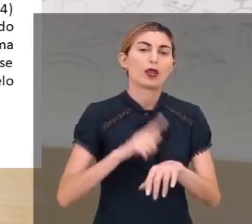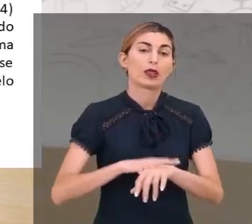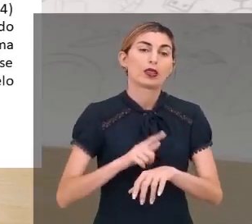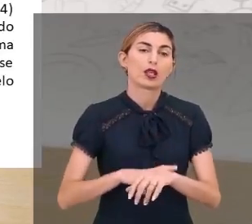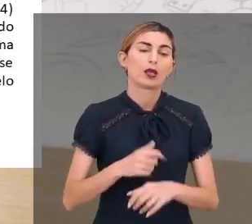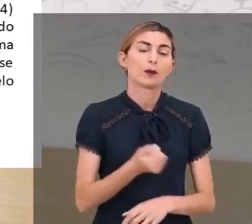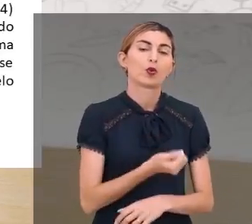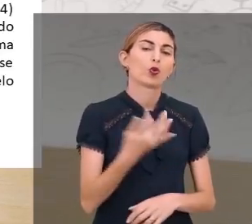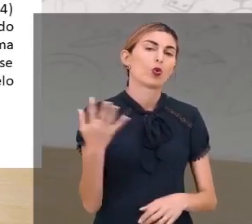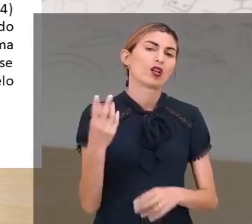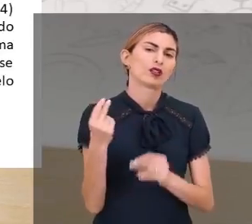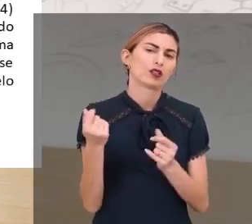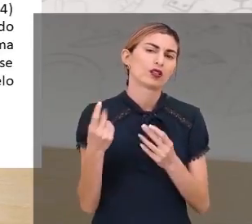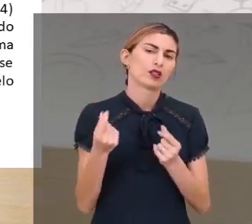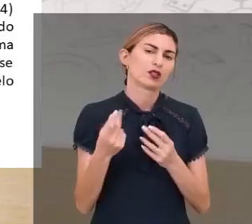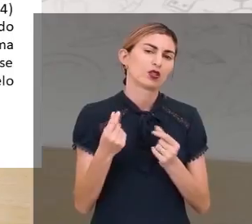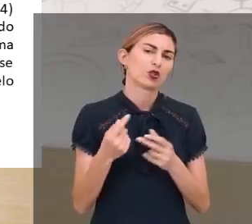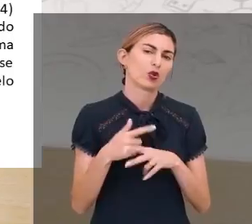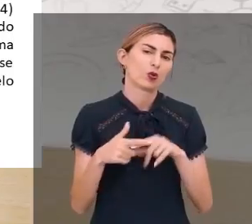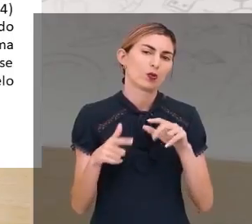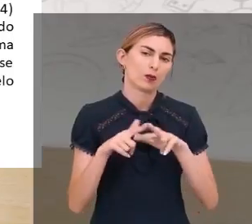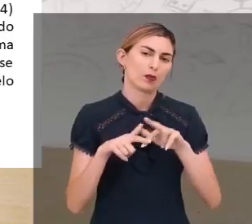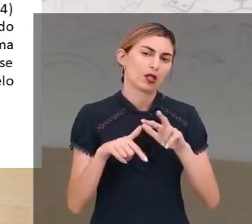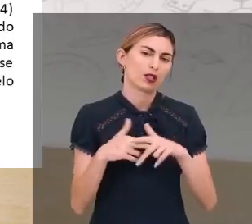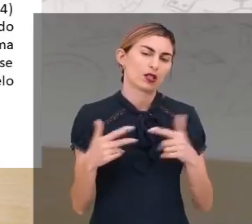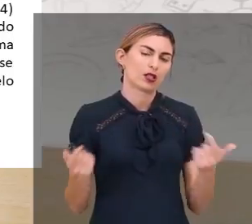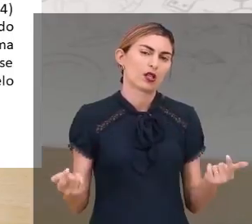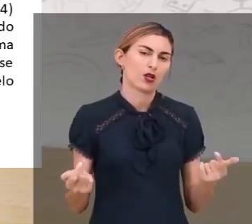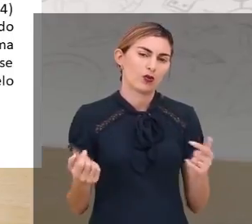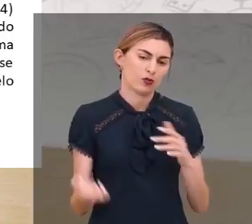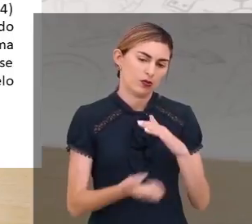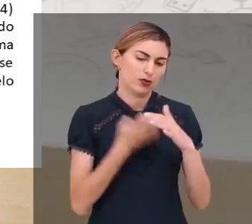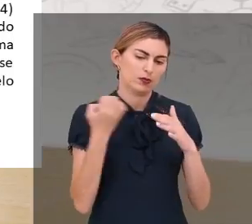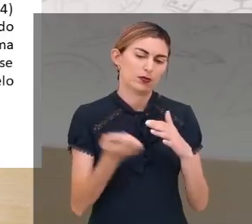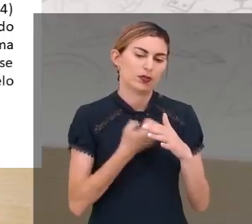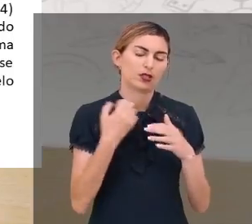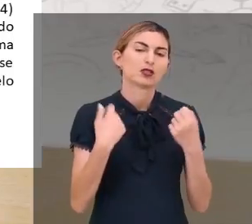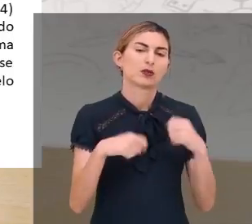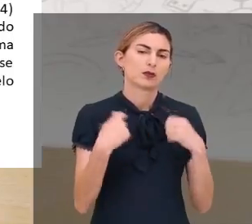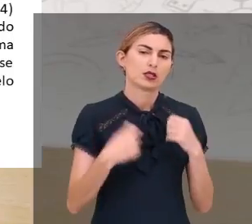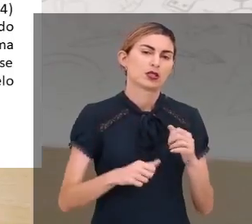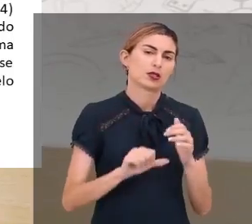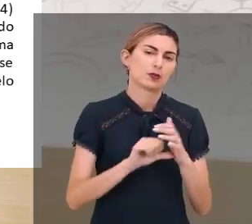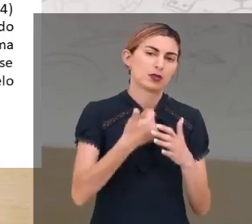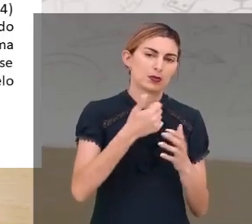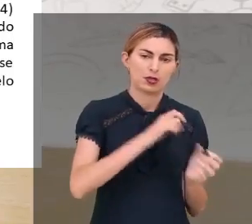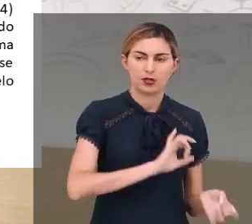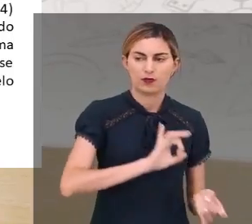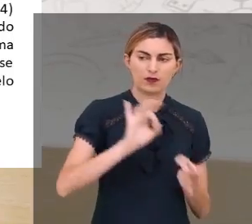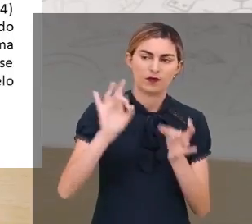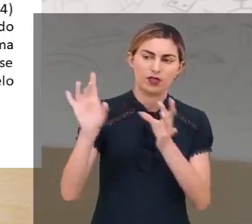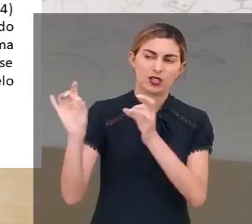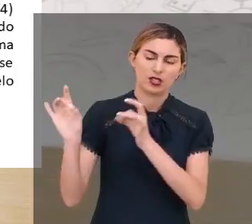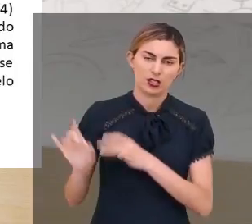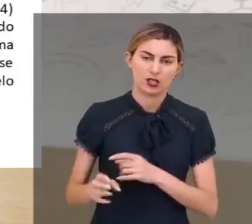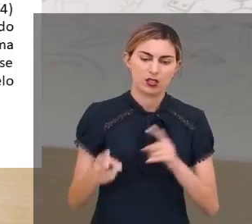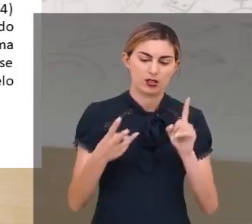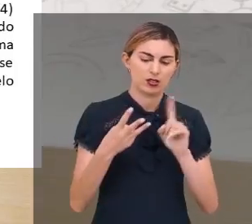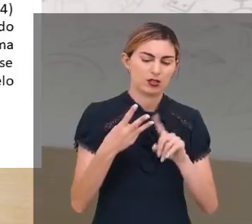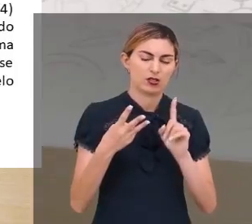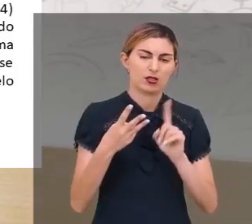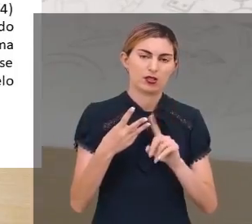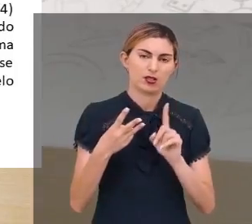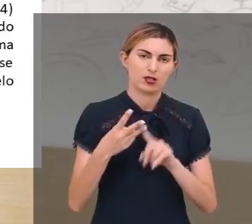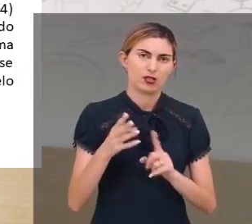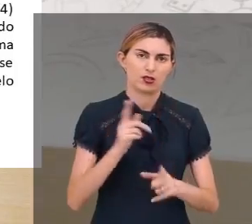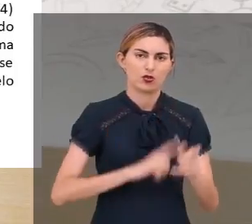de um produto. O produto mais antigo a ser produzido, ou que foi produzido pela empresa, deverá ser o primeiro a sair. E temos o